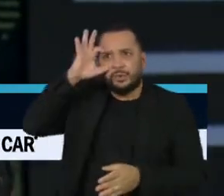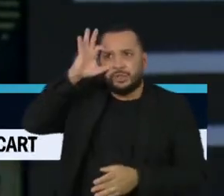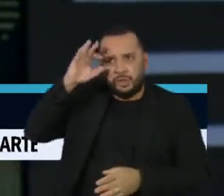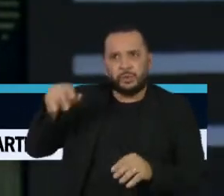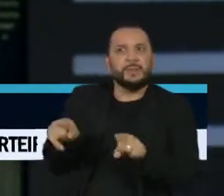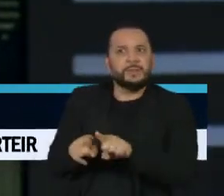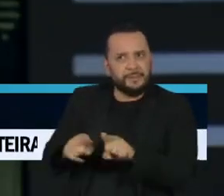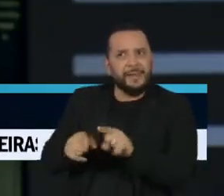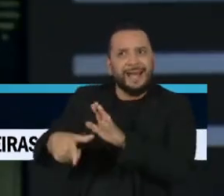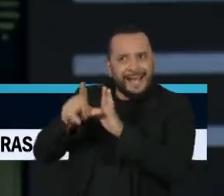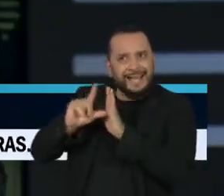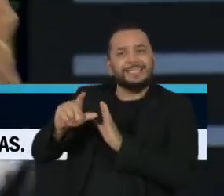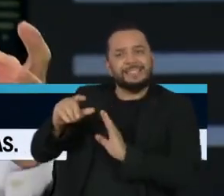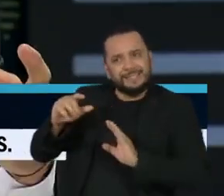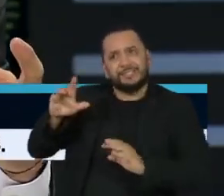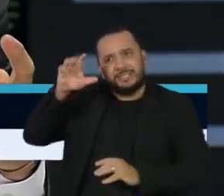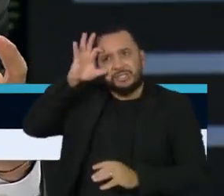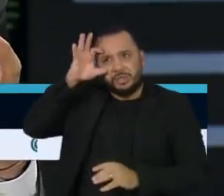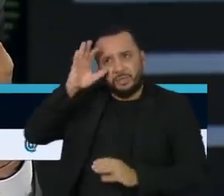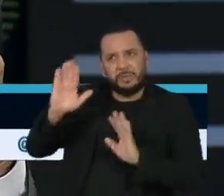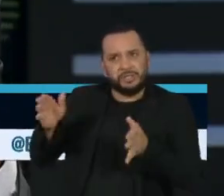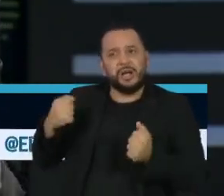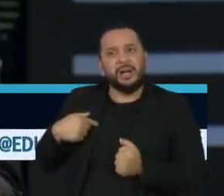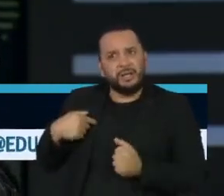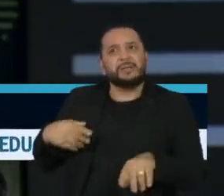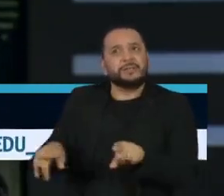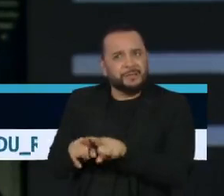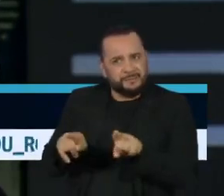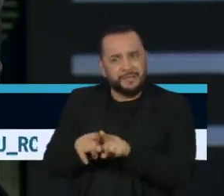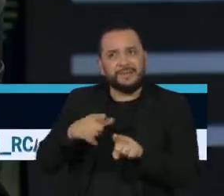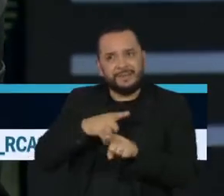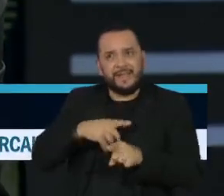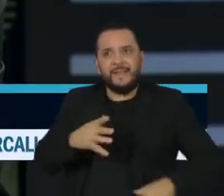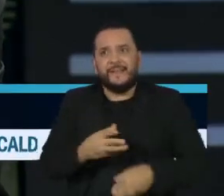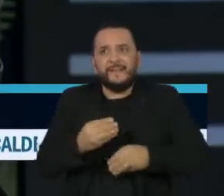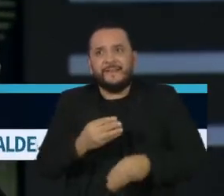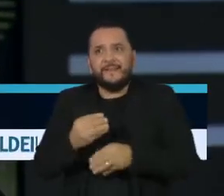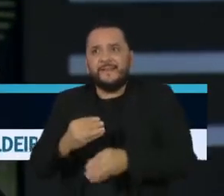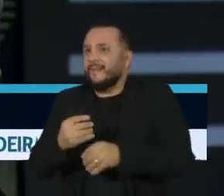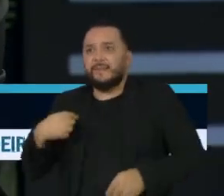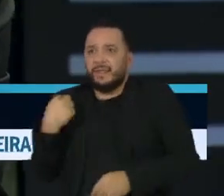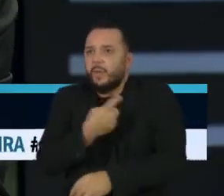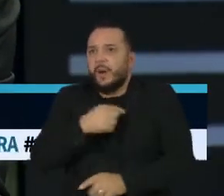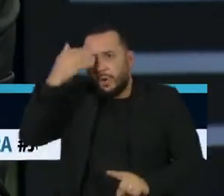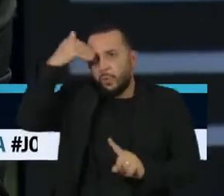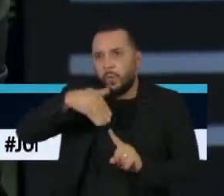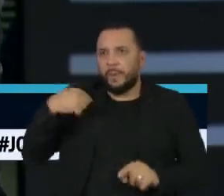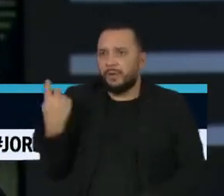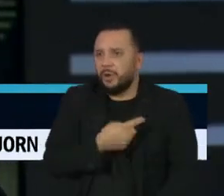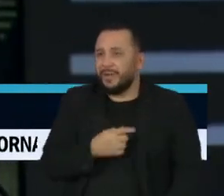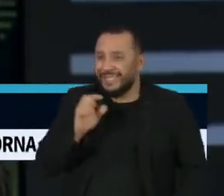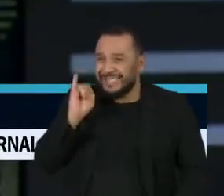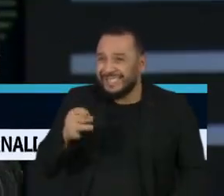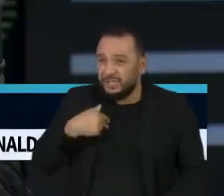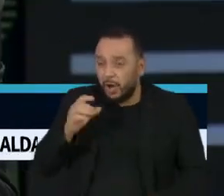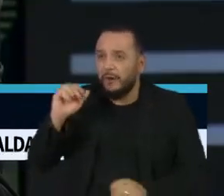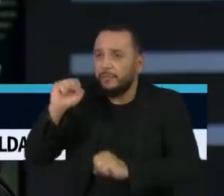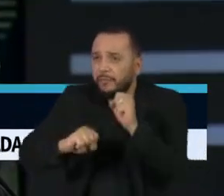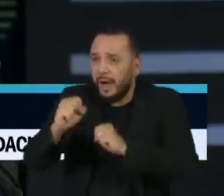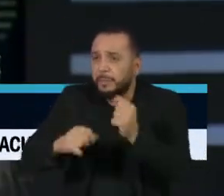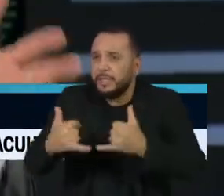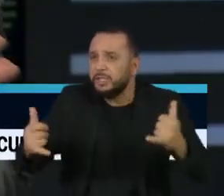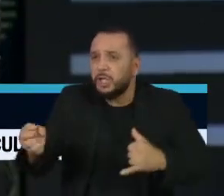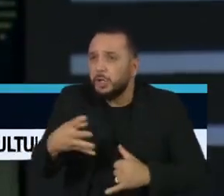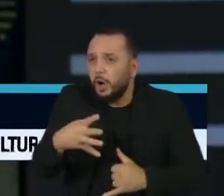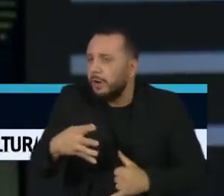tem um monte de custos embutidos nessa tarifa que não tem nada a ver com o custo de produção. Se fosse só o custo de produção, não teria esse